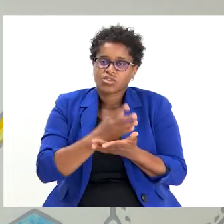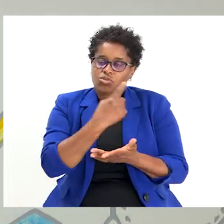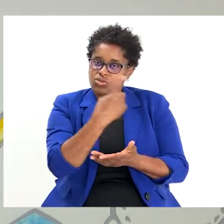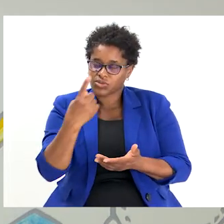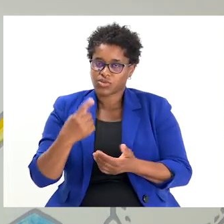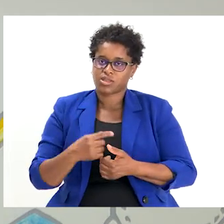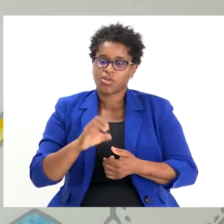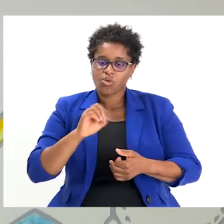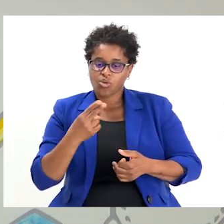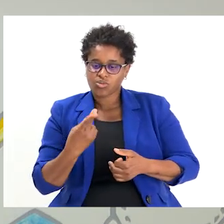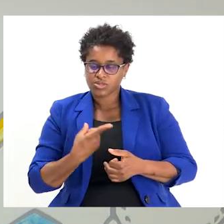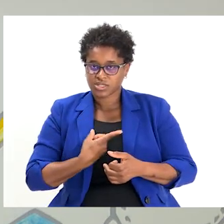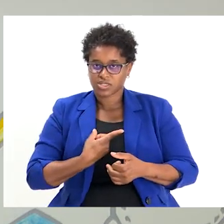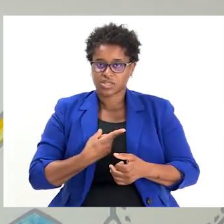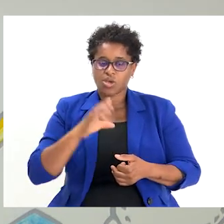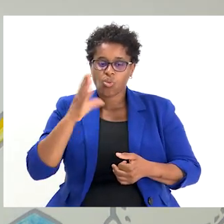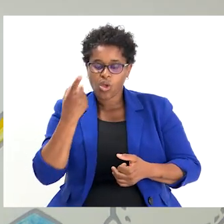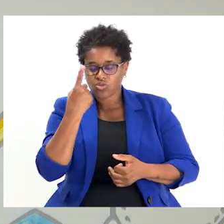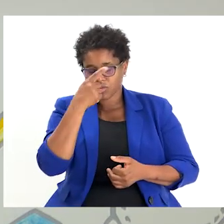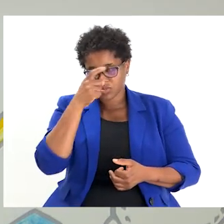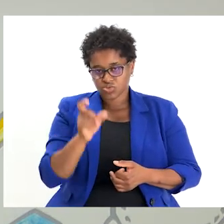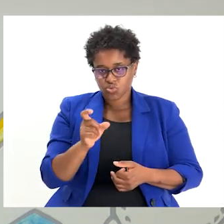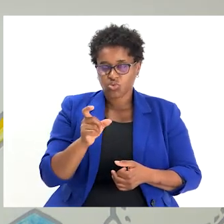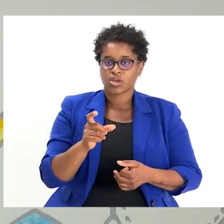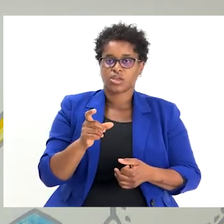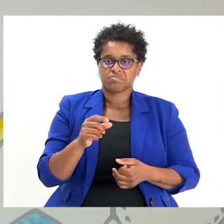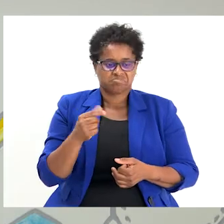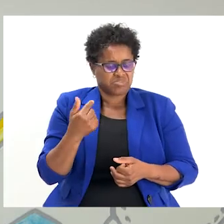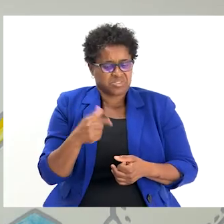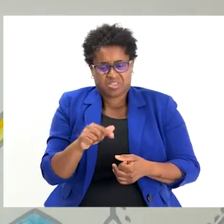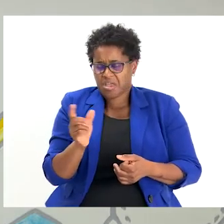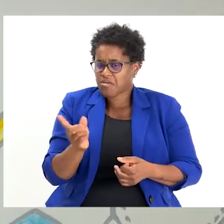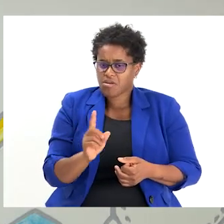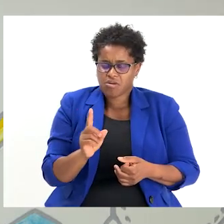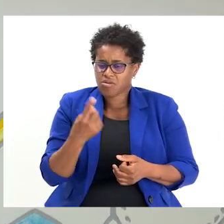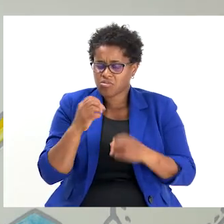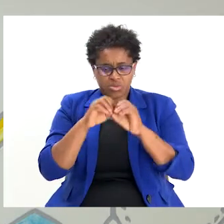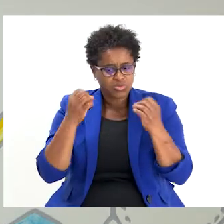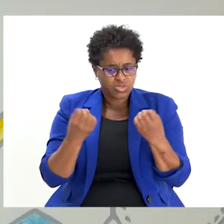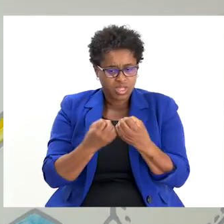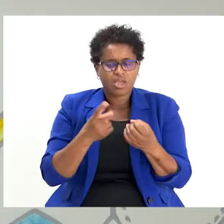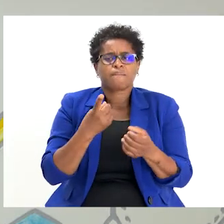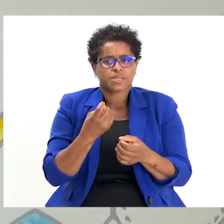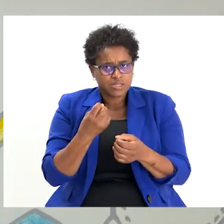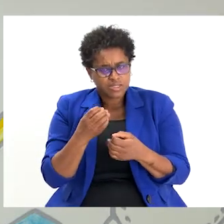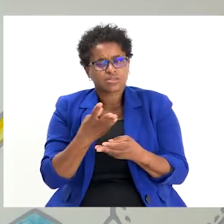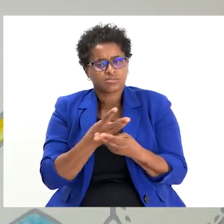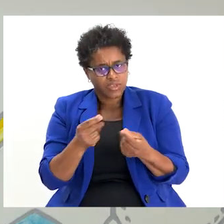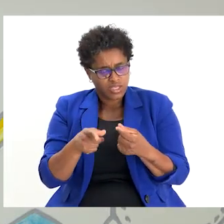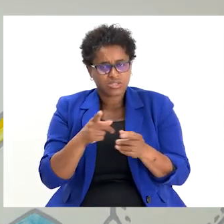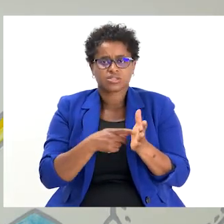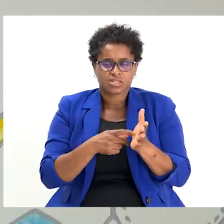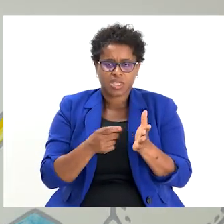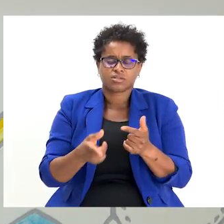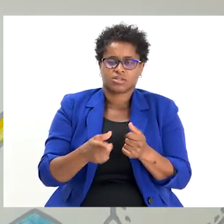seja, quando uma pessoa, mesmo não estando numa sociedade, precisa satisfazer aquela necessidade.